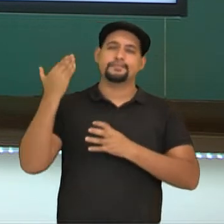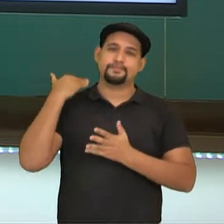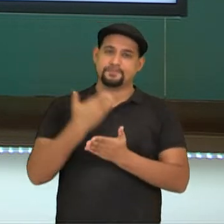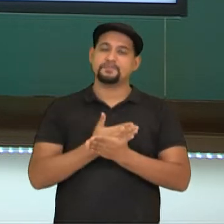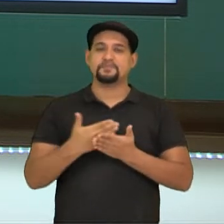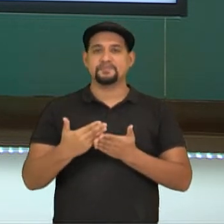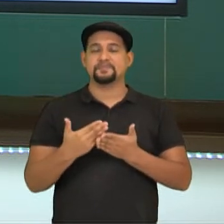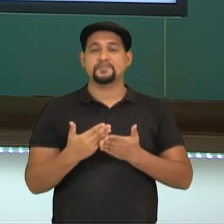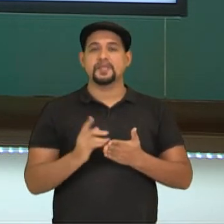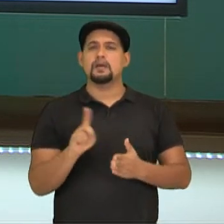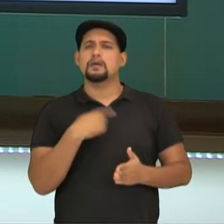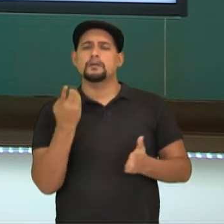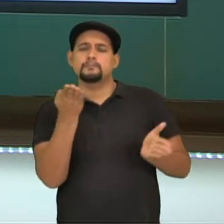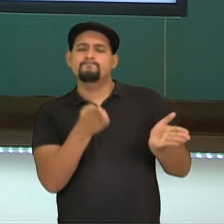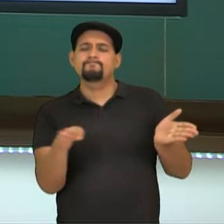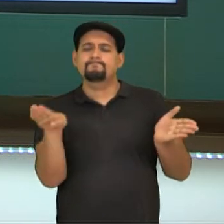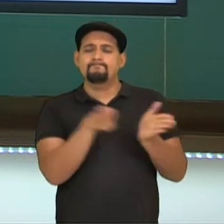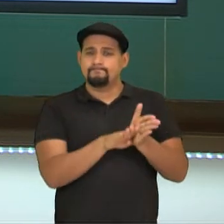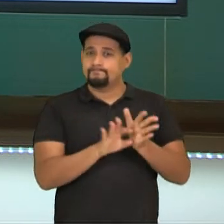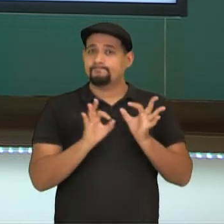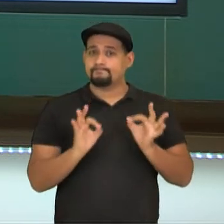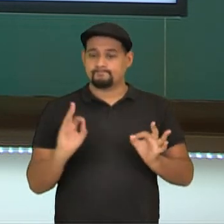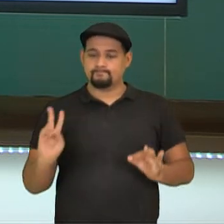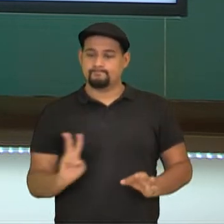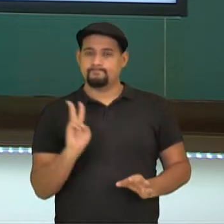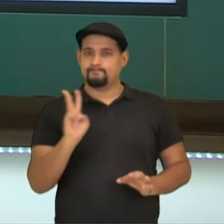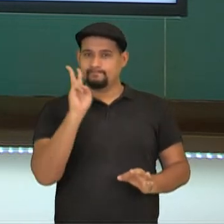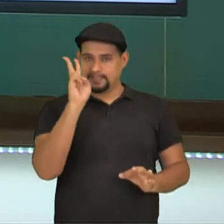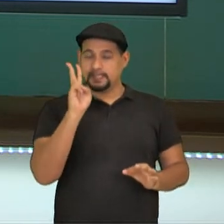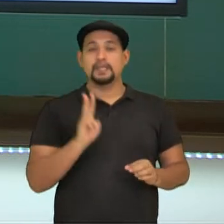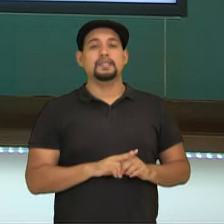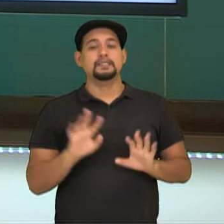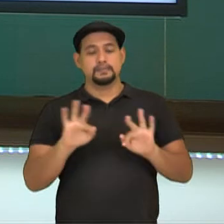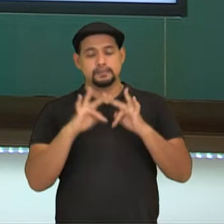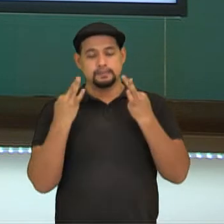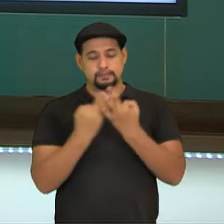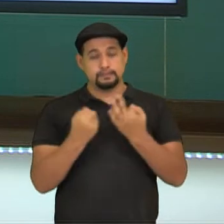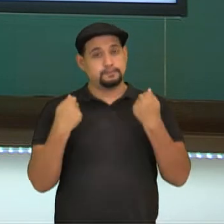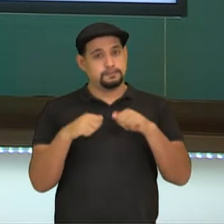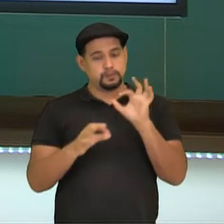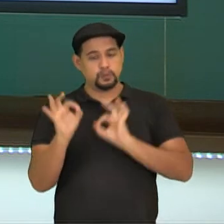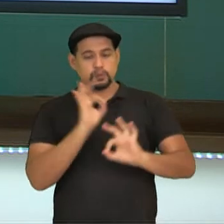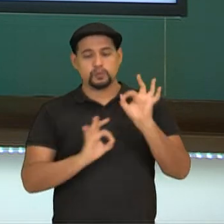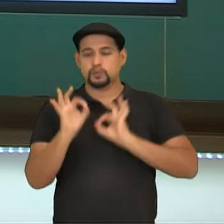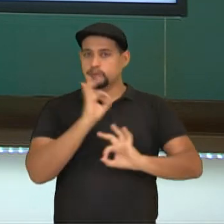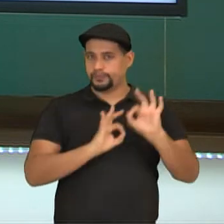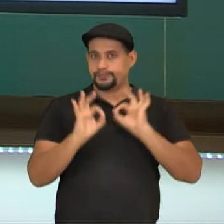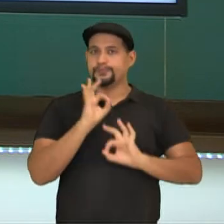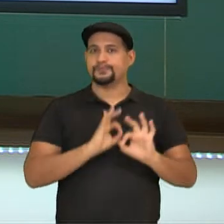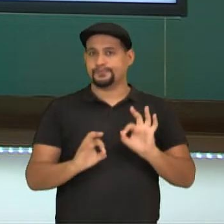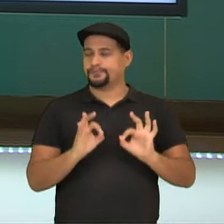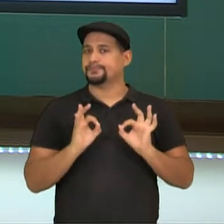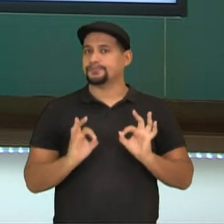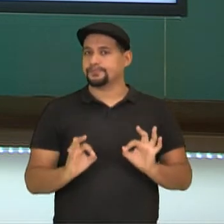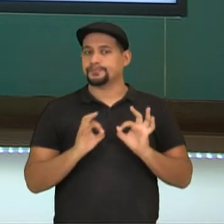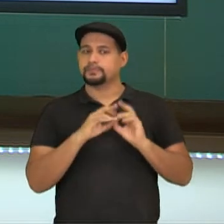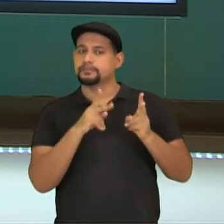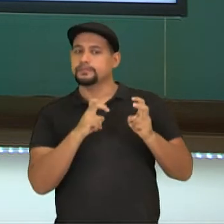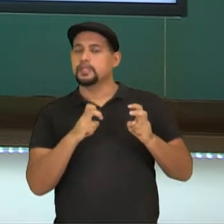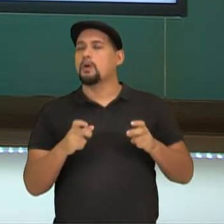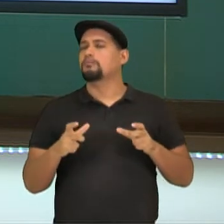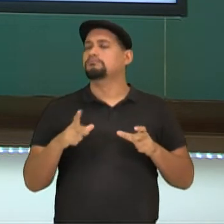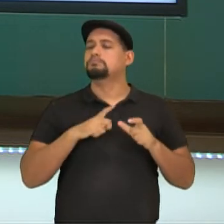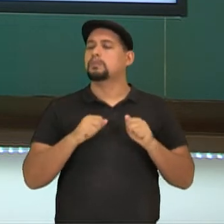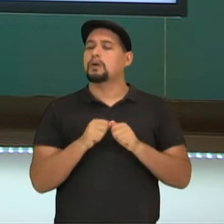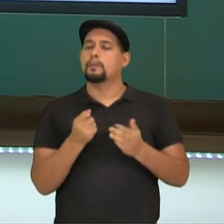início. Para a gente chegar nesse valor mágico, a família vai ter que reorganizar esse orçamento, ver aonde que ele